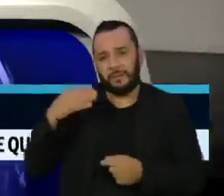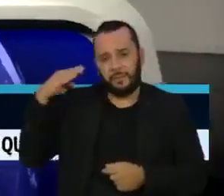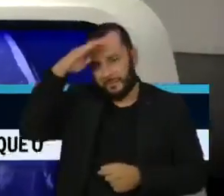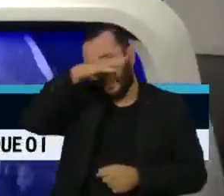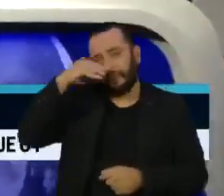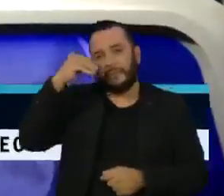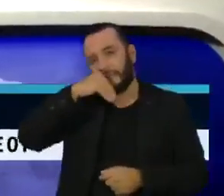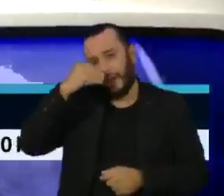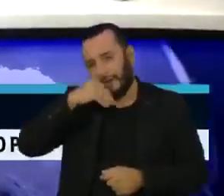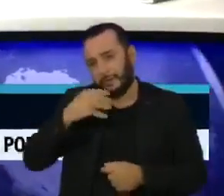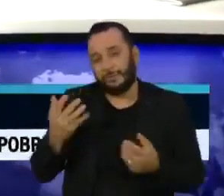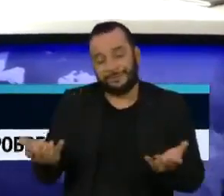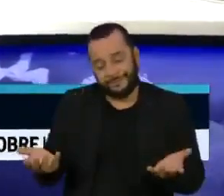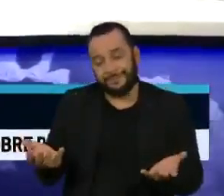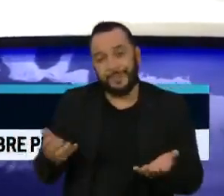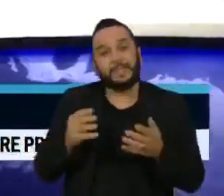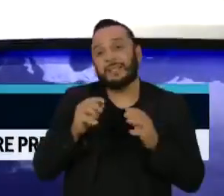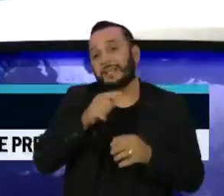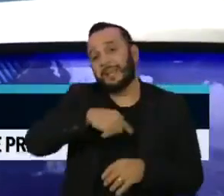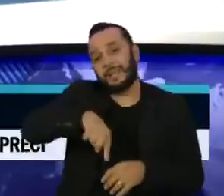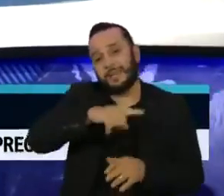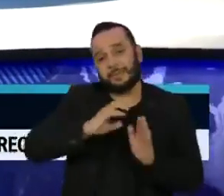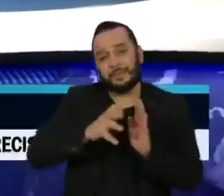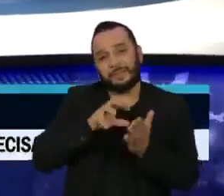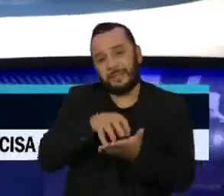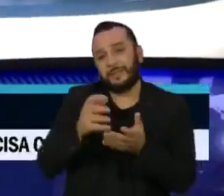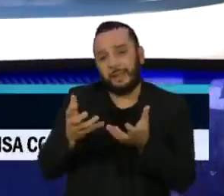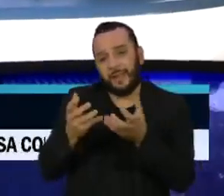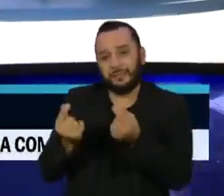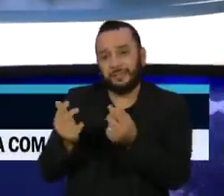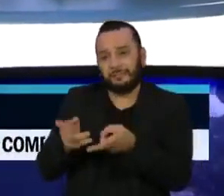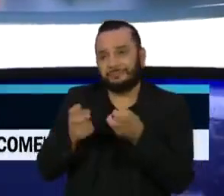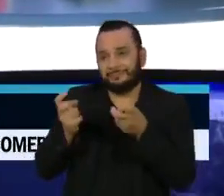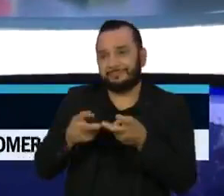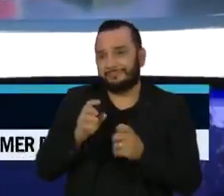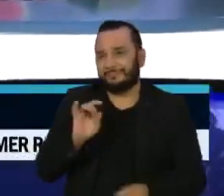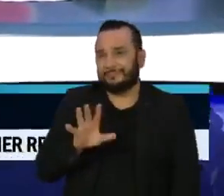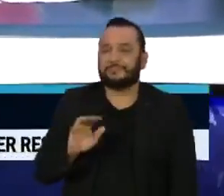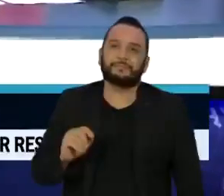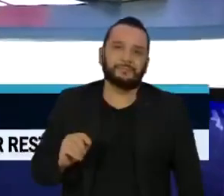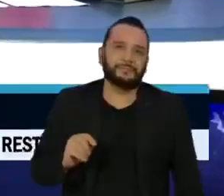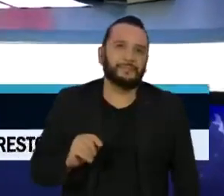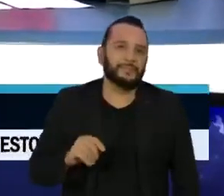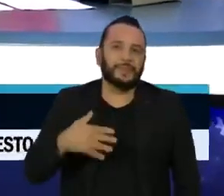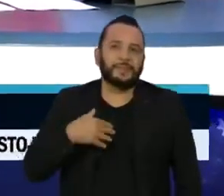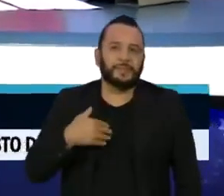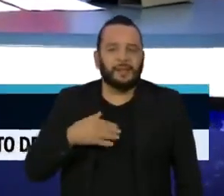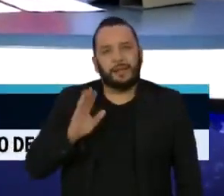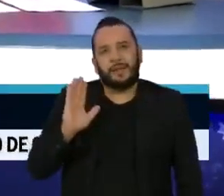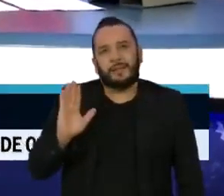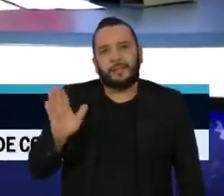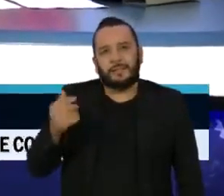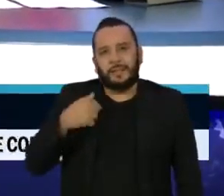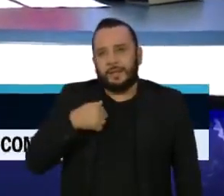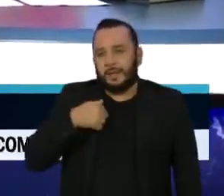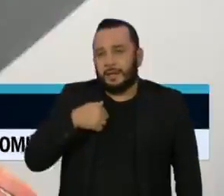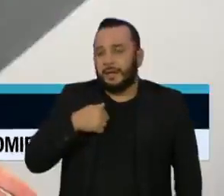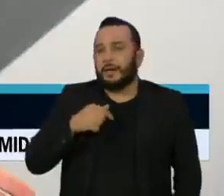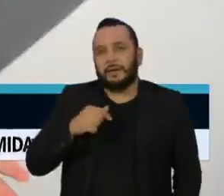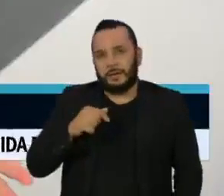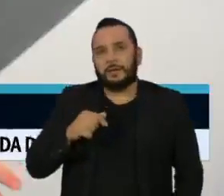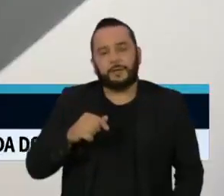a estação Está confortável demais né para o presidente da Câmara Victor Lira e Companhia bela né então o que a gente sempre fala né eu o